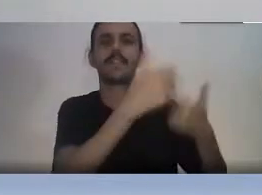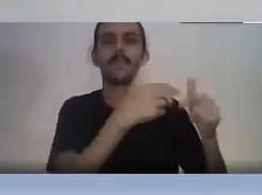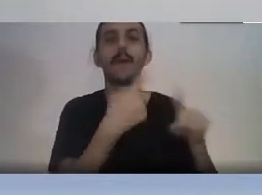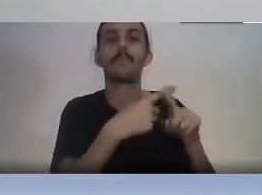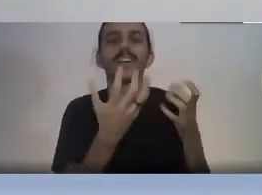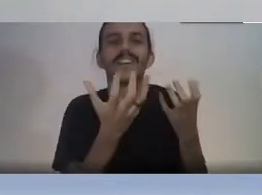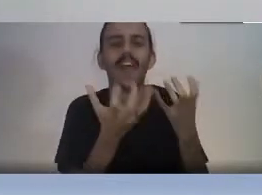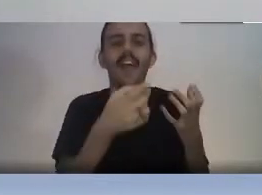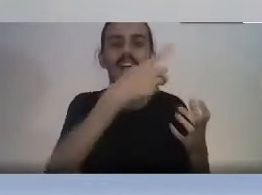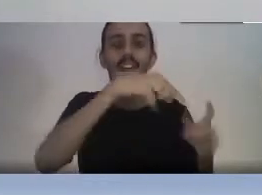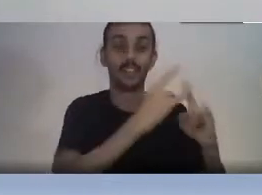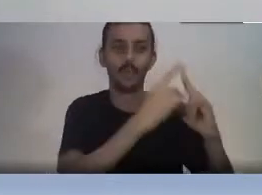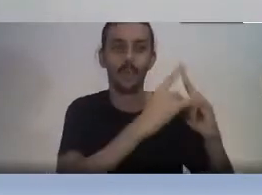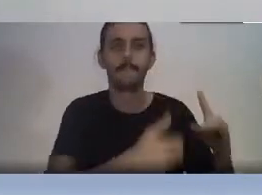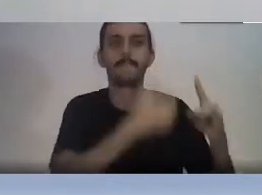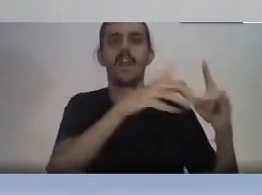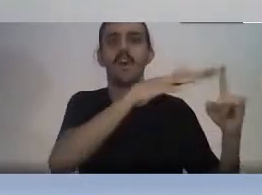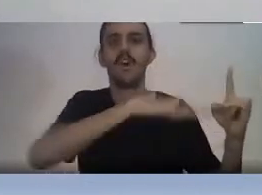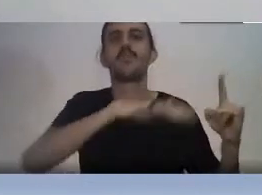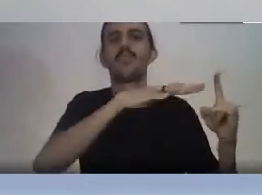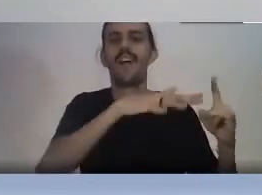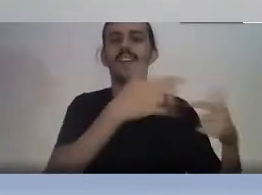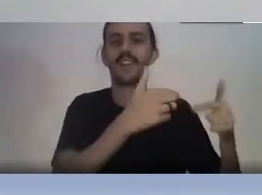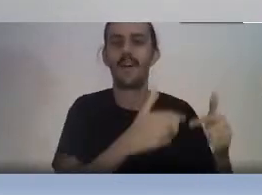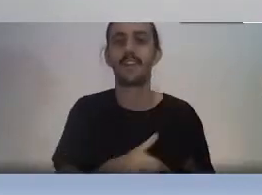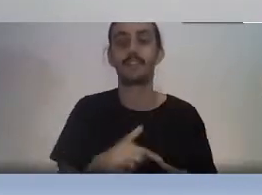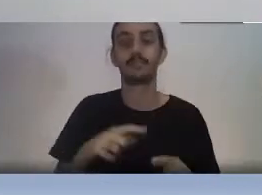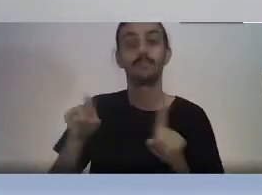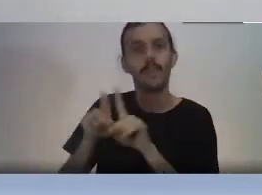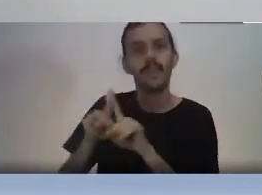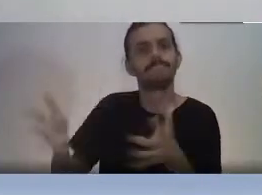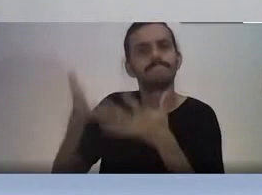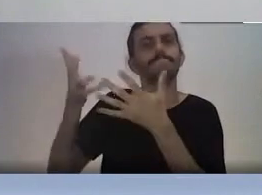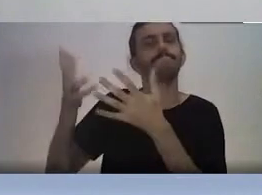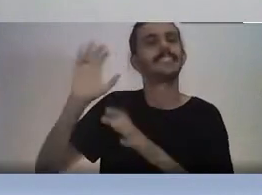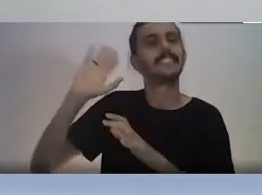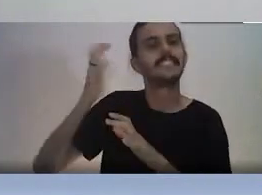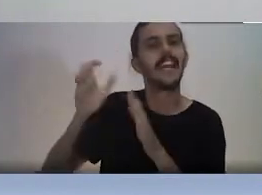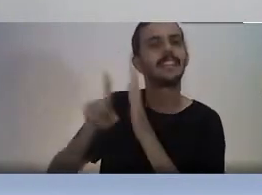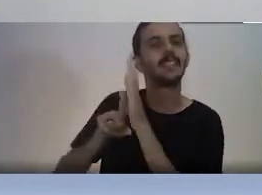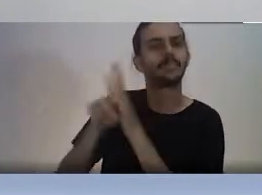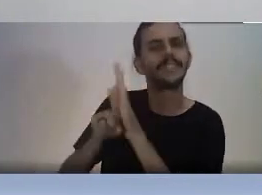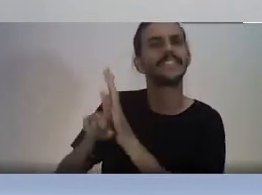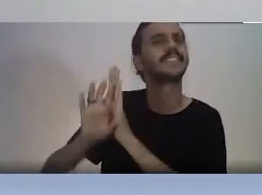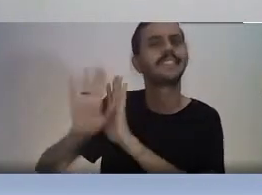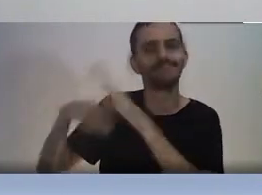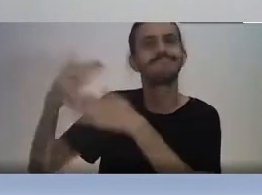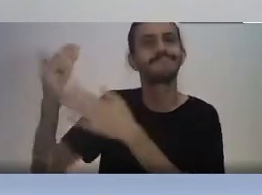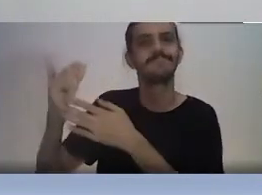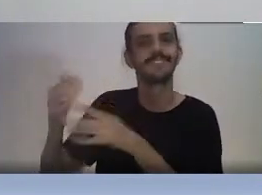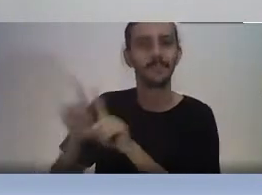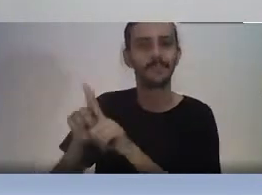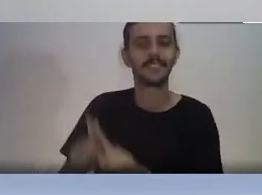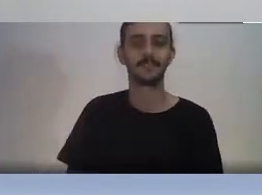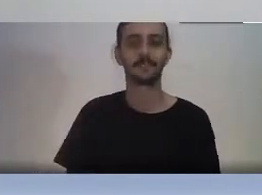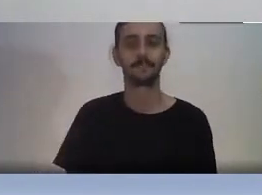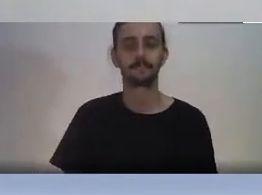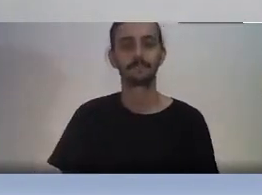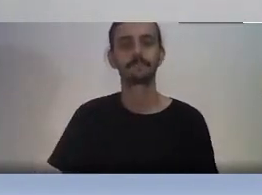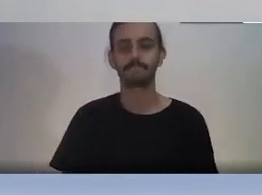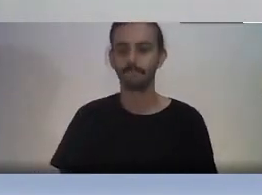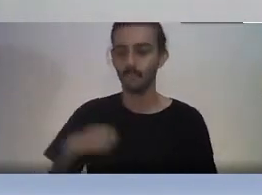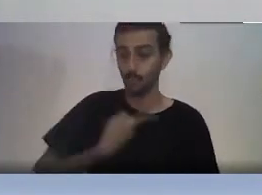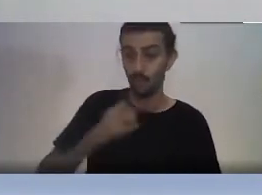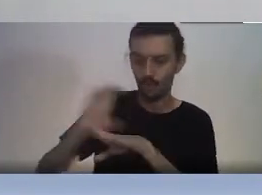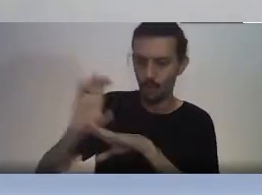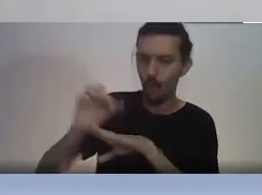de pesquisa para desenvolver ciência e difundir conhecimento. A cada dia que passava, compreendíamos que os